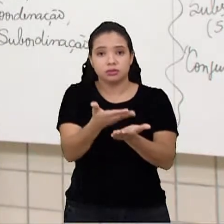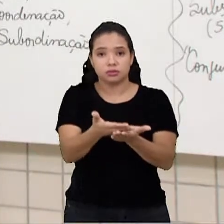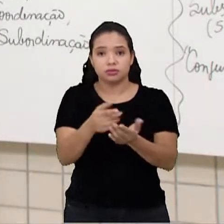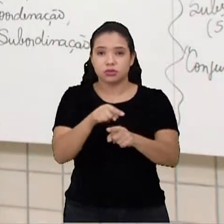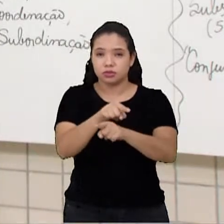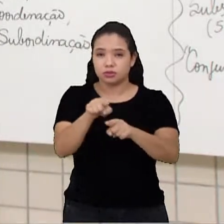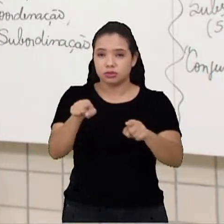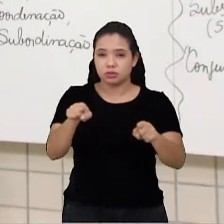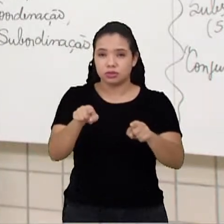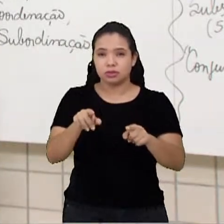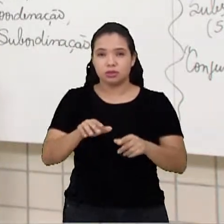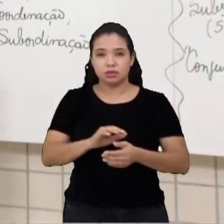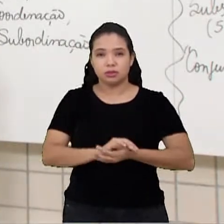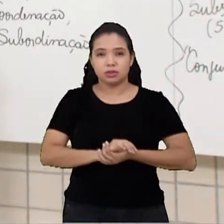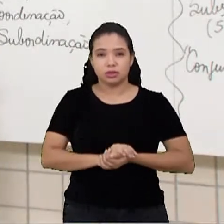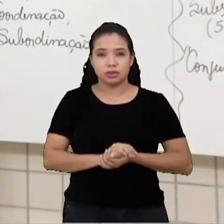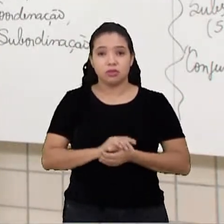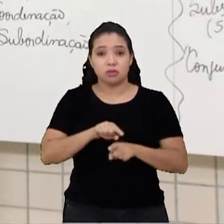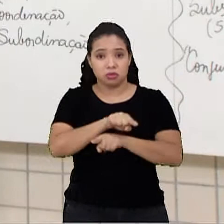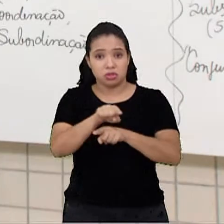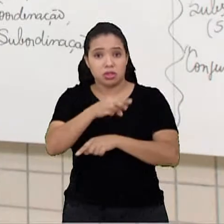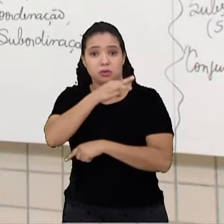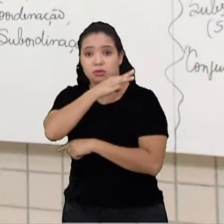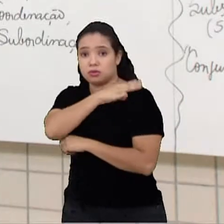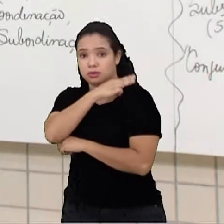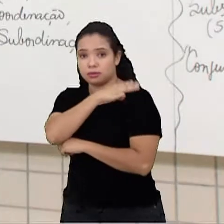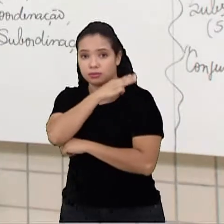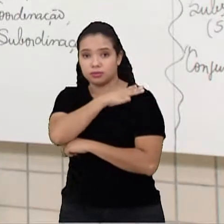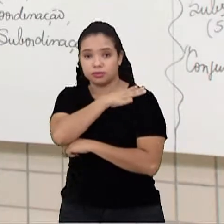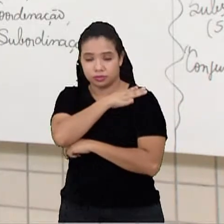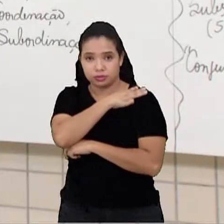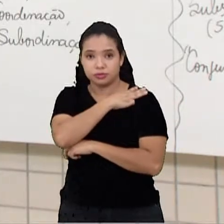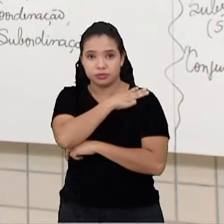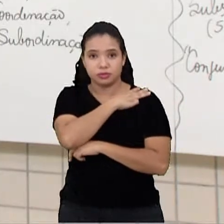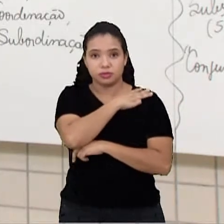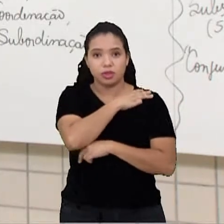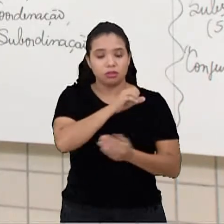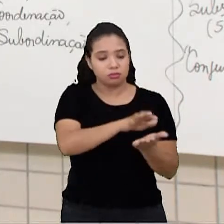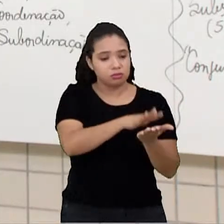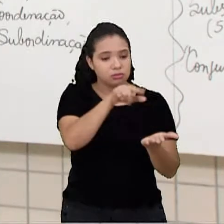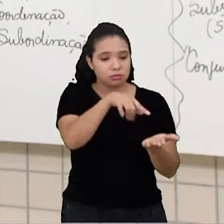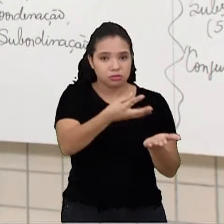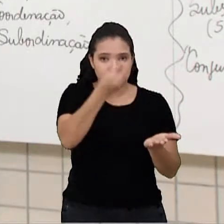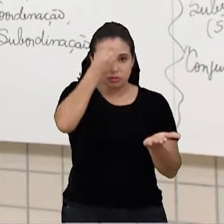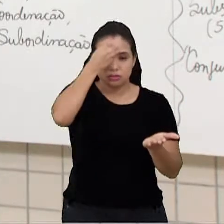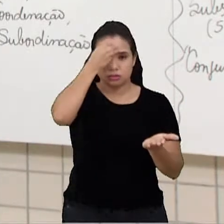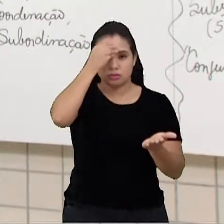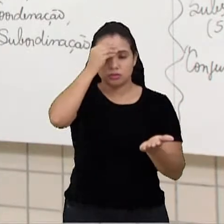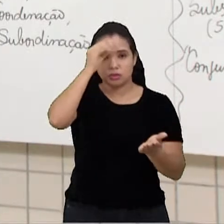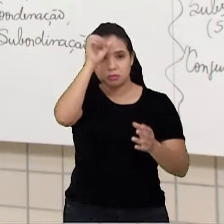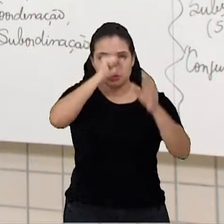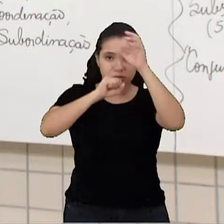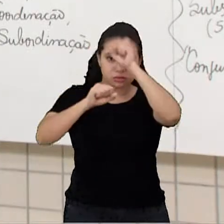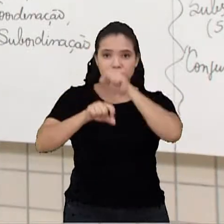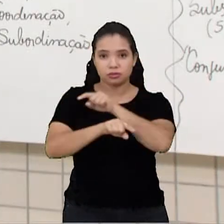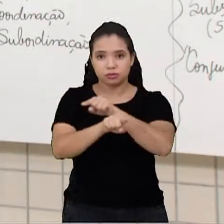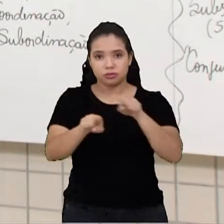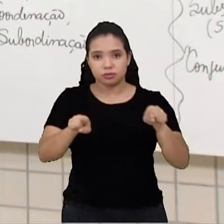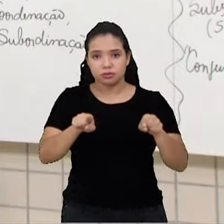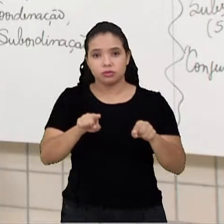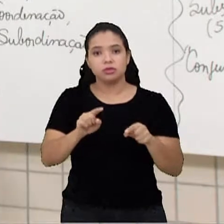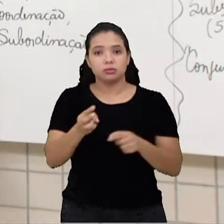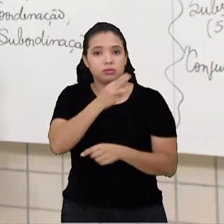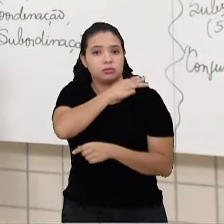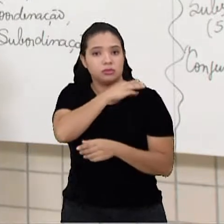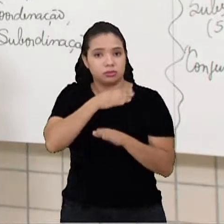que vocês vão para o ensino médio, esses blocos vão servir para fixar os conhecimentos de vocês, para que vocês, quando forem para o ensino médio,